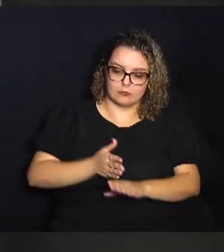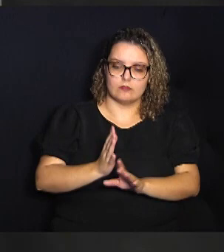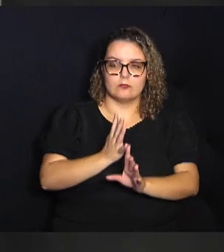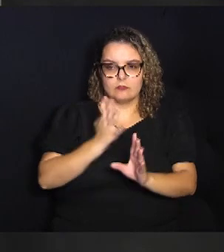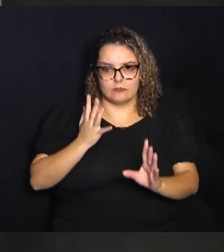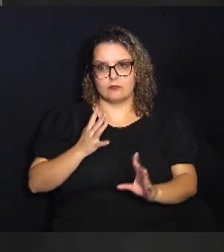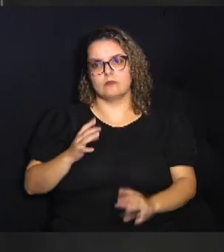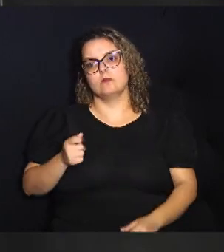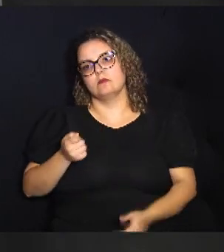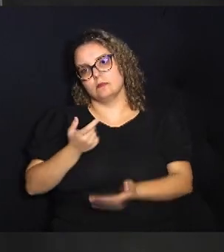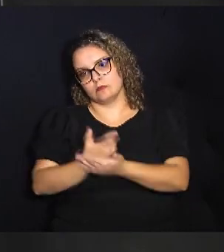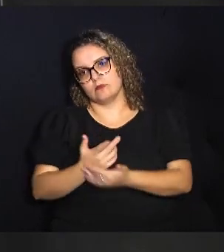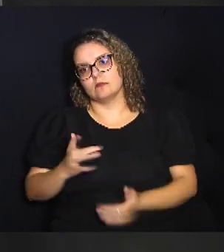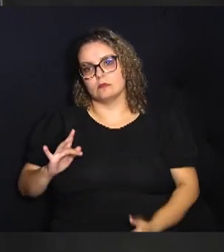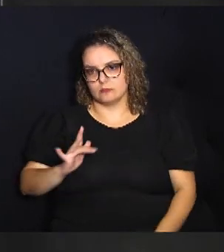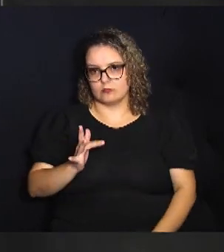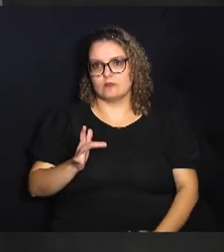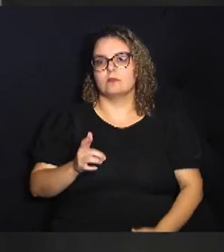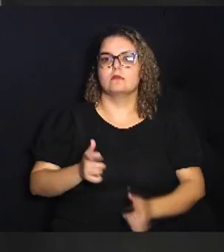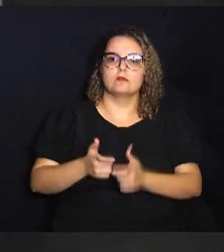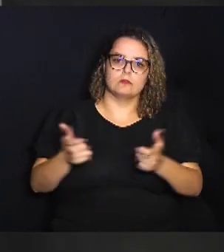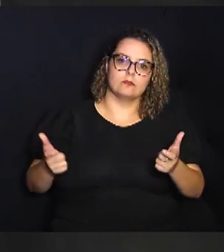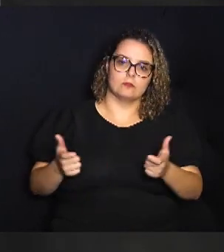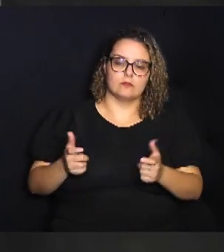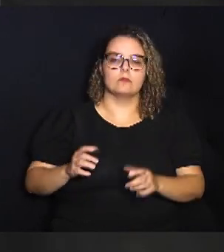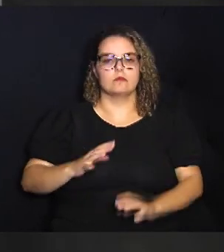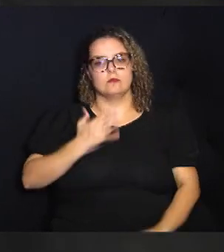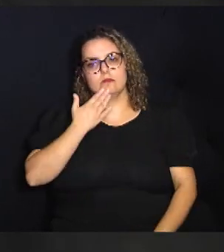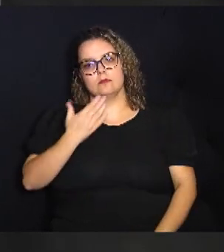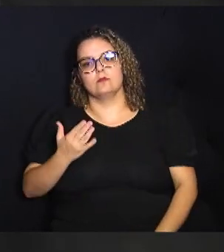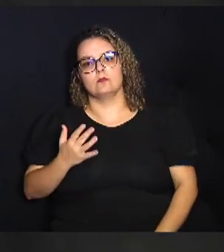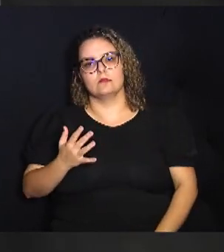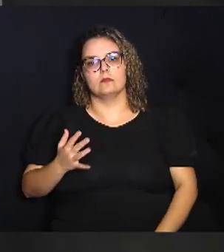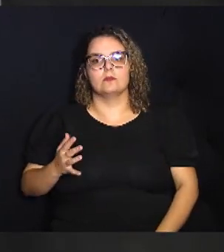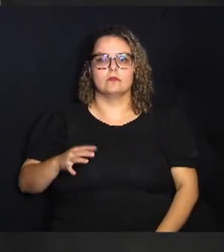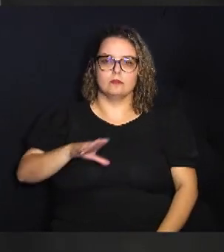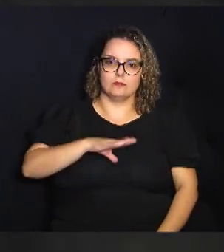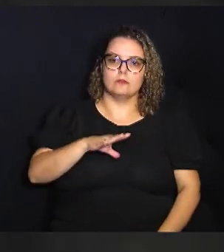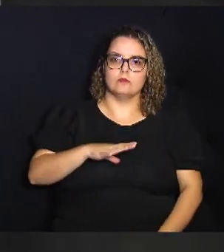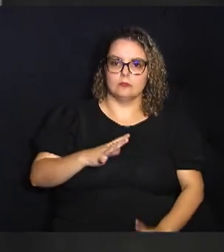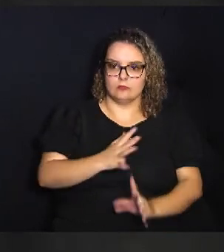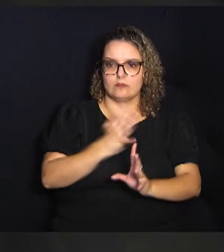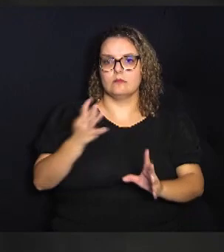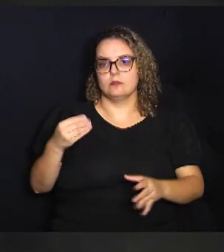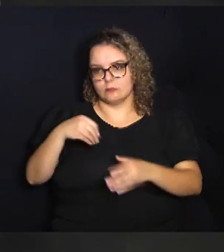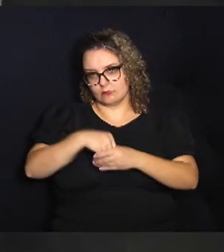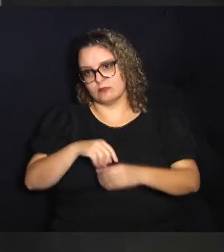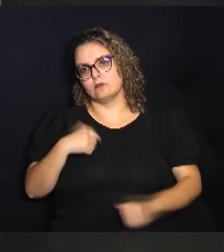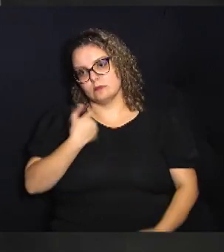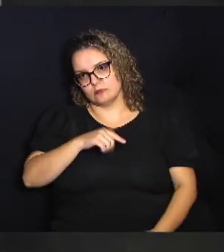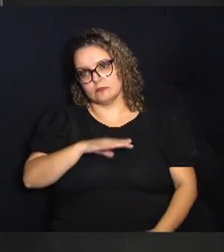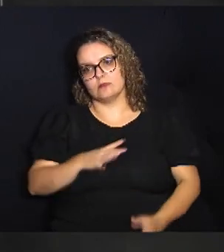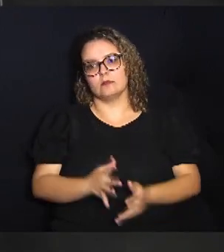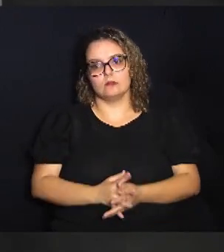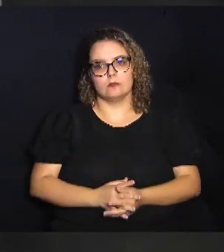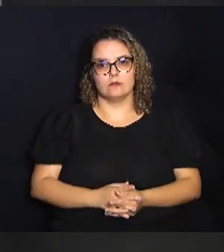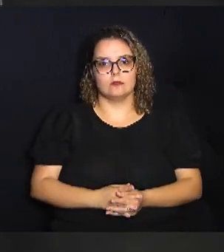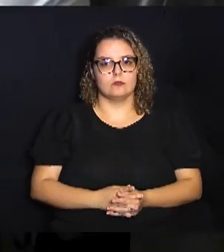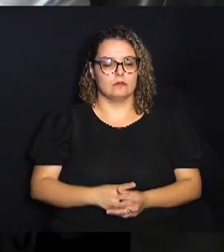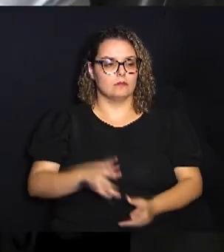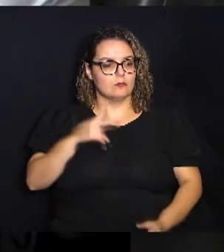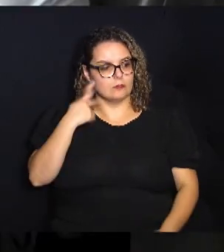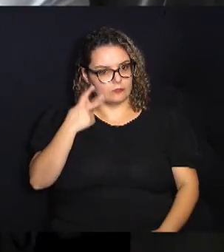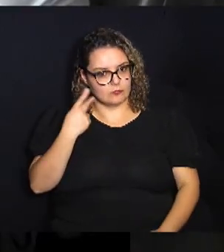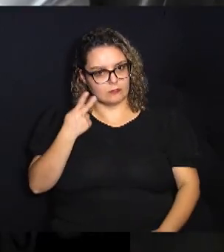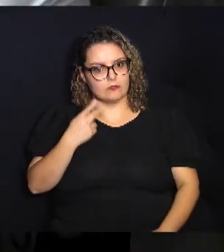esses mosquitos, porque a demanda está grande, então ela já está na frente e já vai ser inserida aqui no nosso município. Vereador,